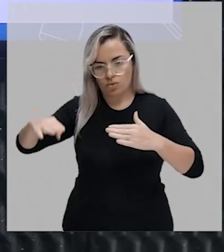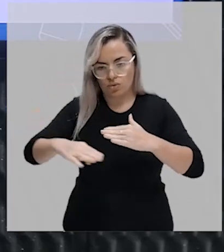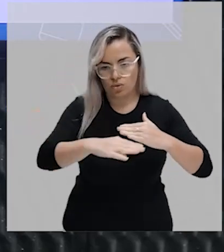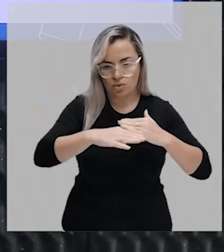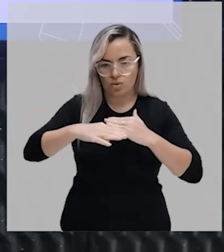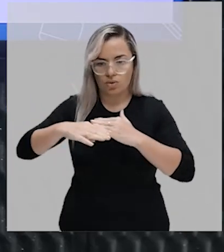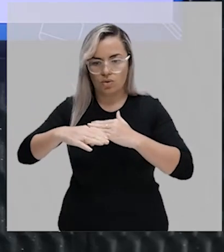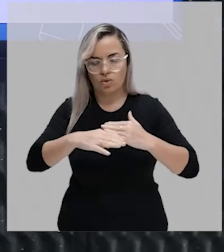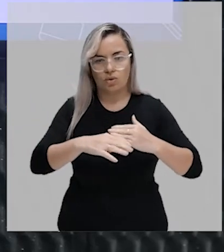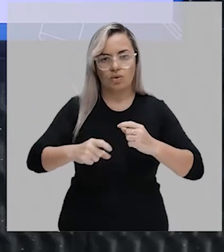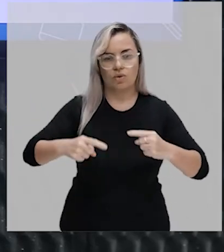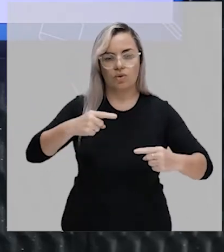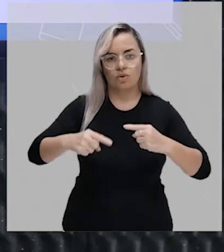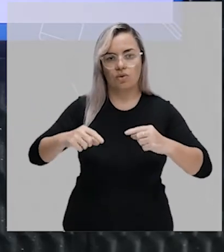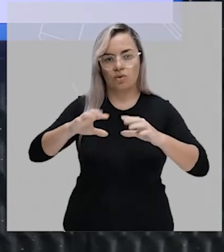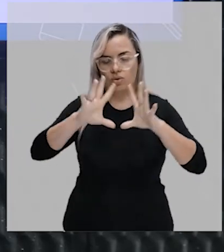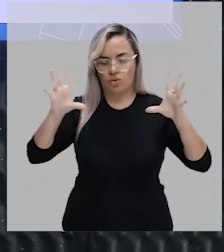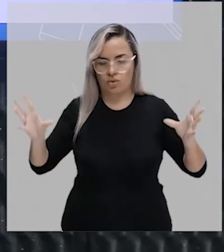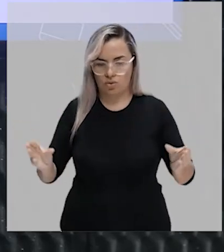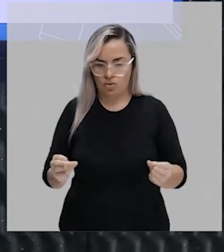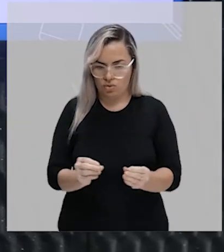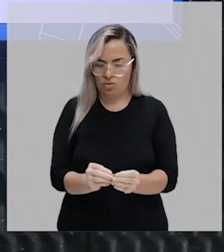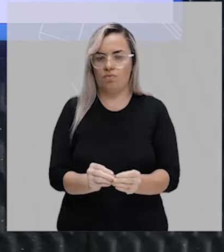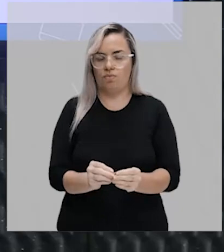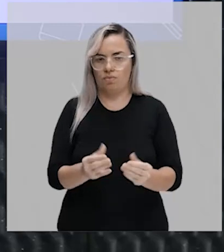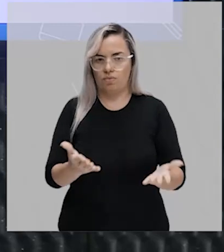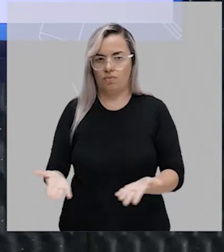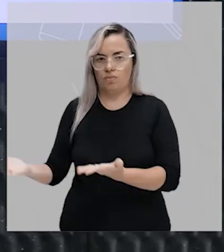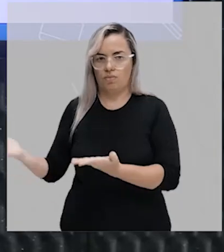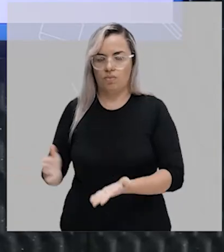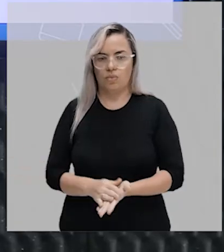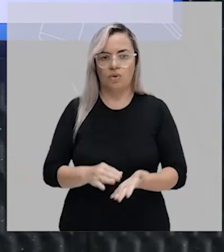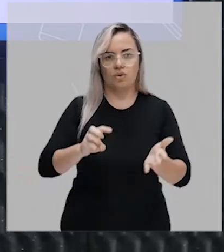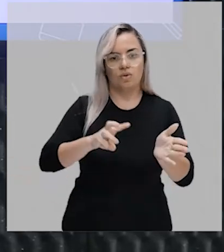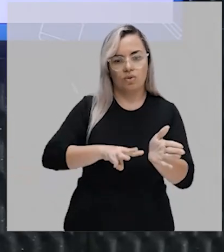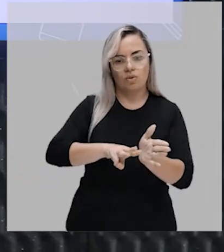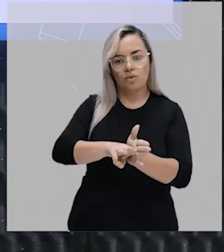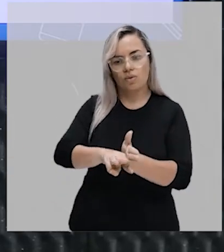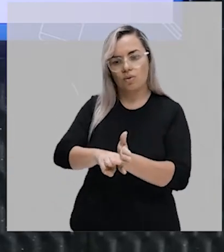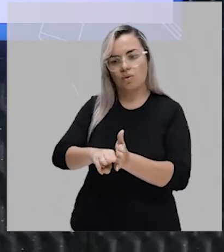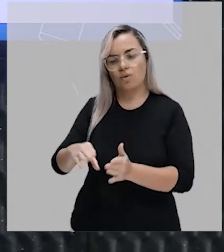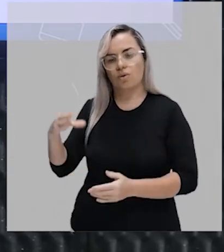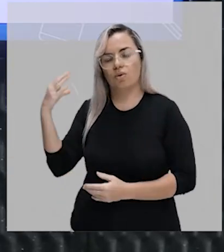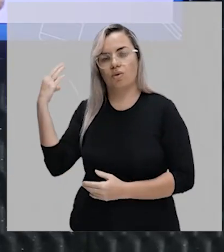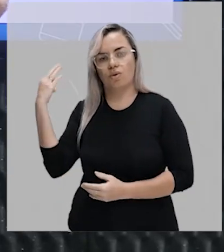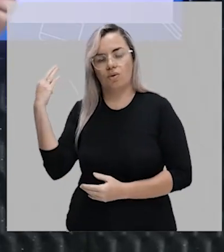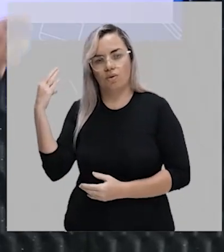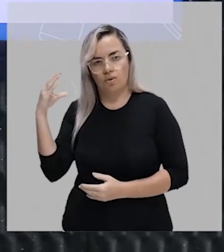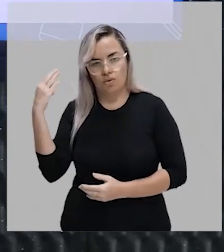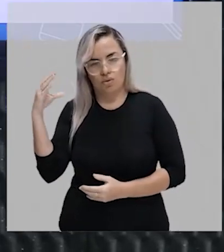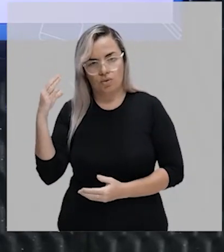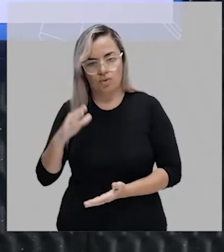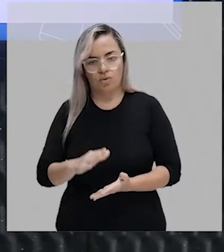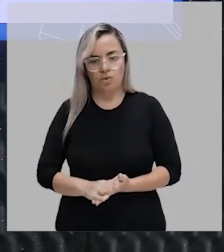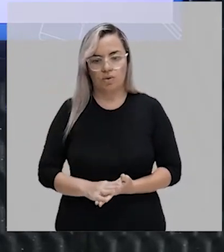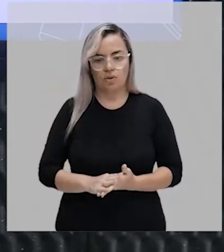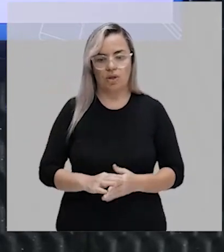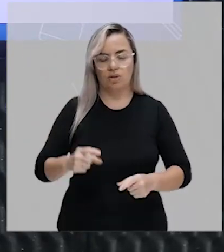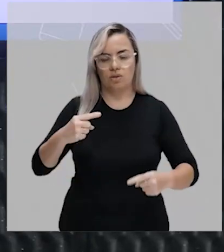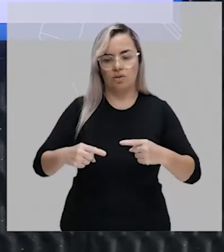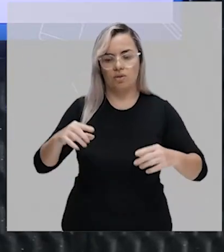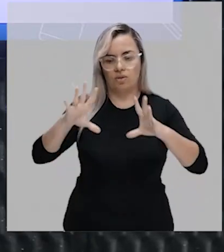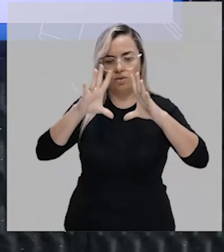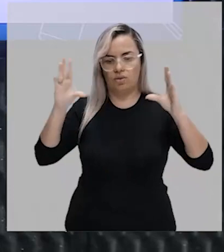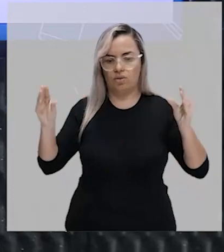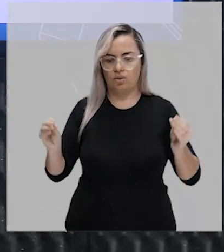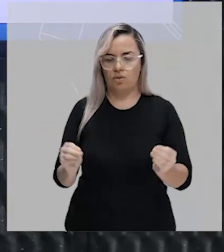e conclusões. Pessoal, olha só. No método científico, logo na parte de discussão e conclusão final, a gente